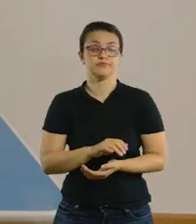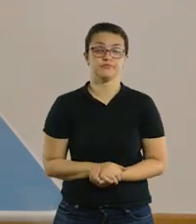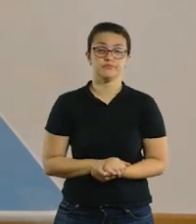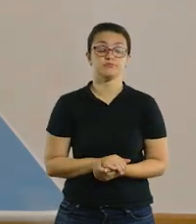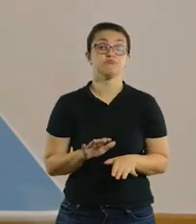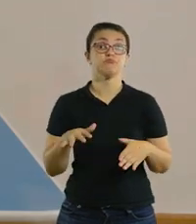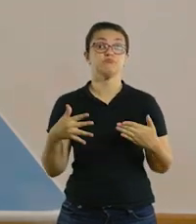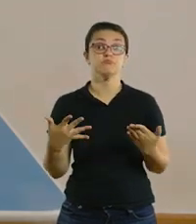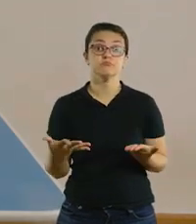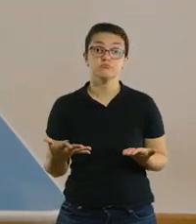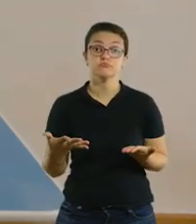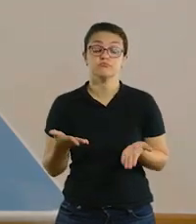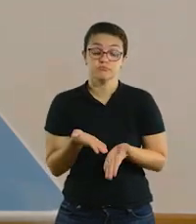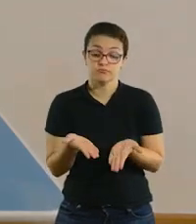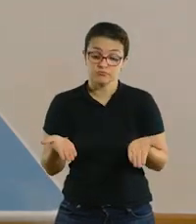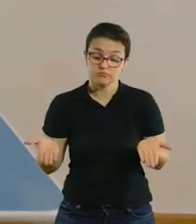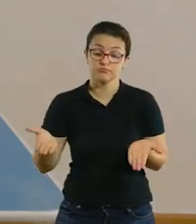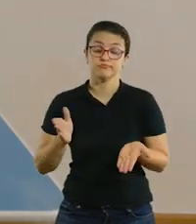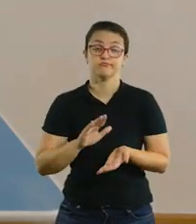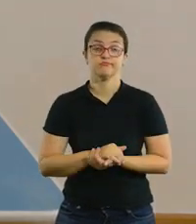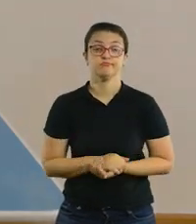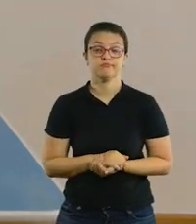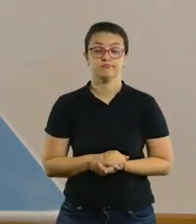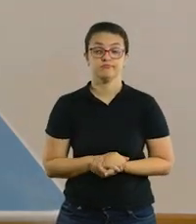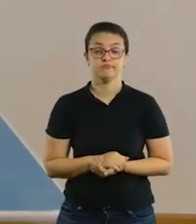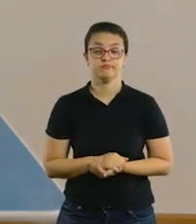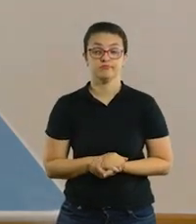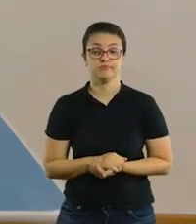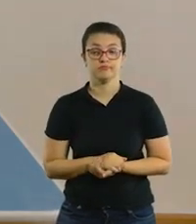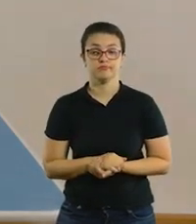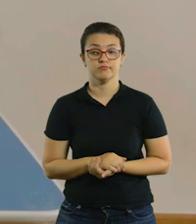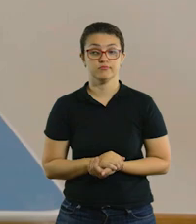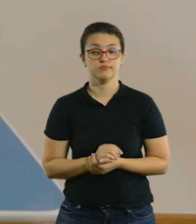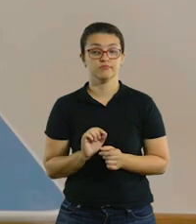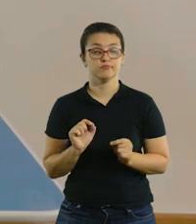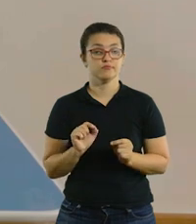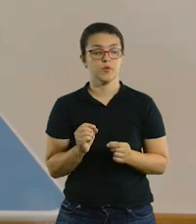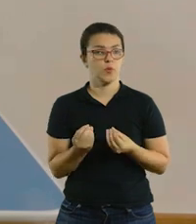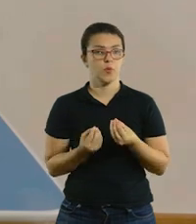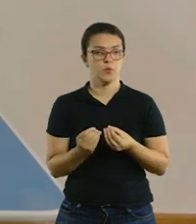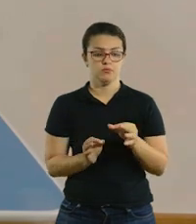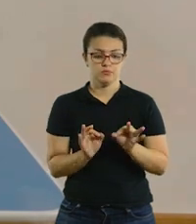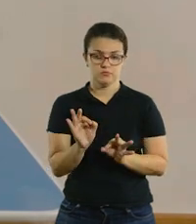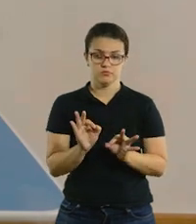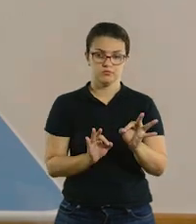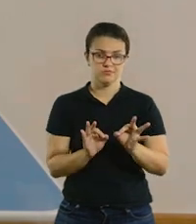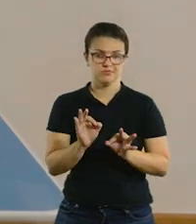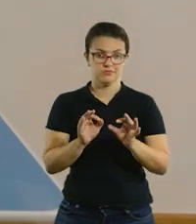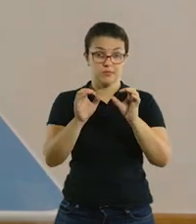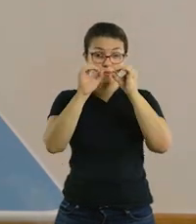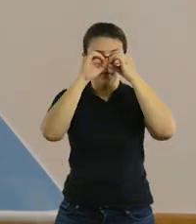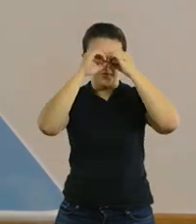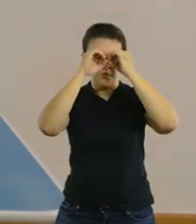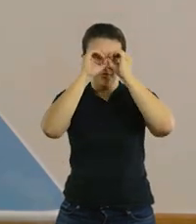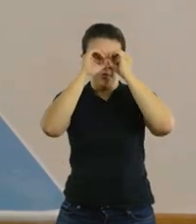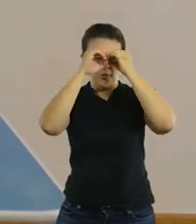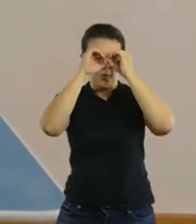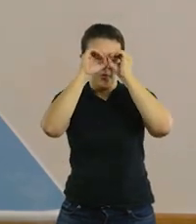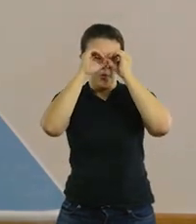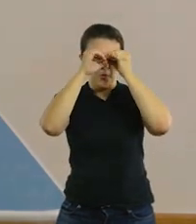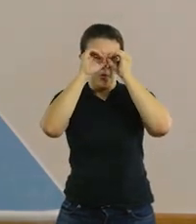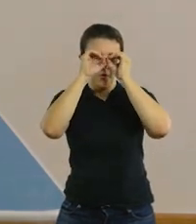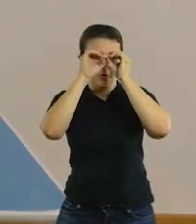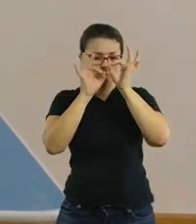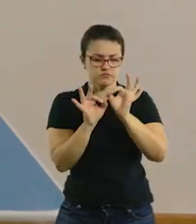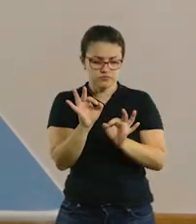ano. E qual é a atividade? É sobre a confecção de binóculo. E